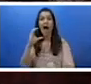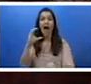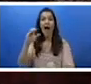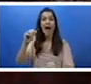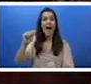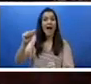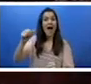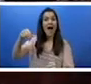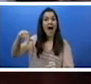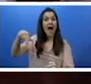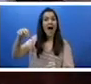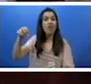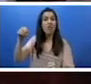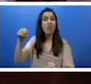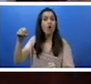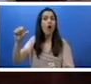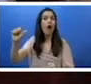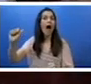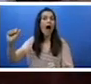carroça, carro,